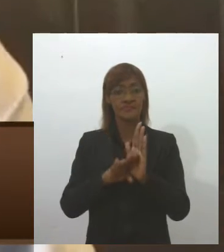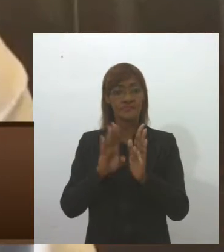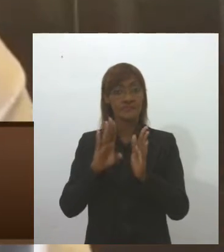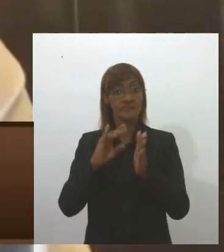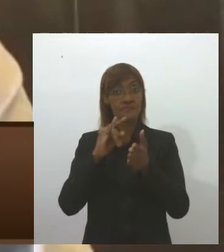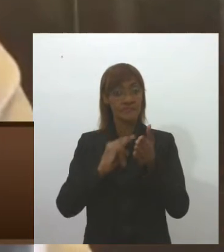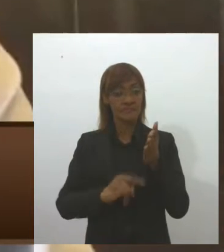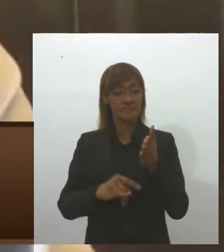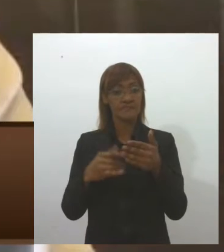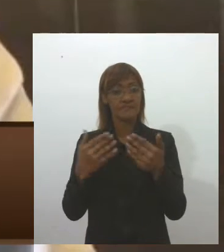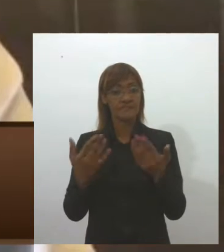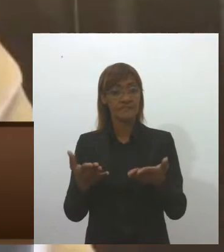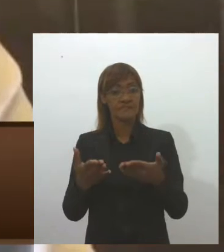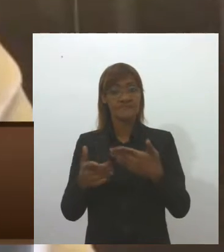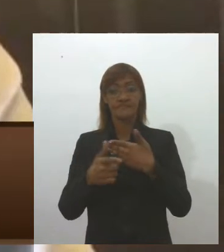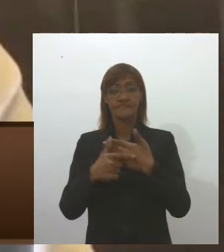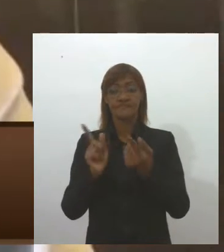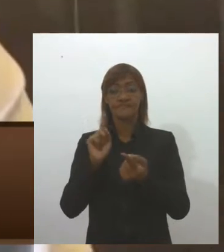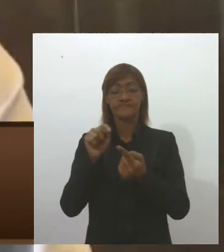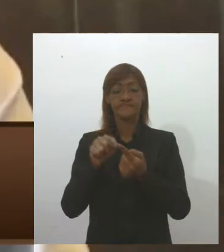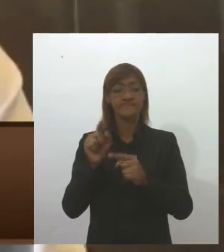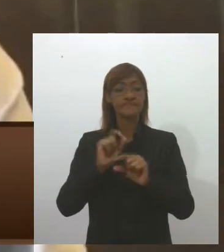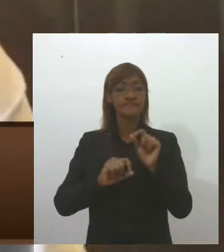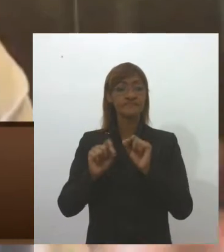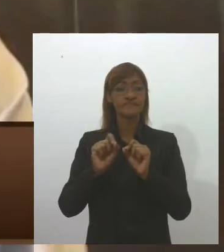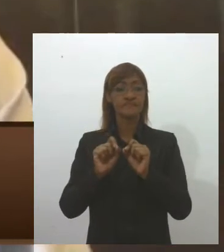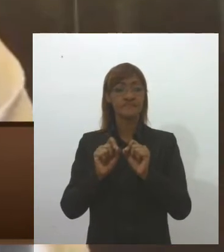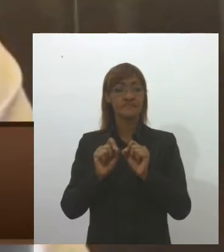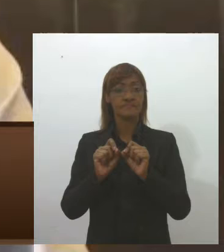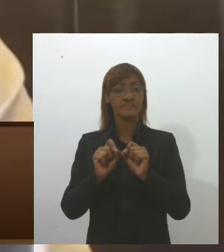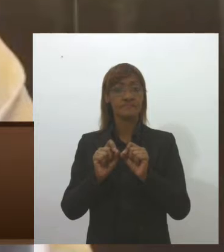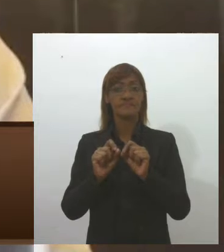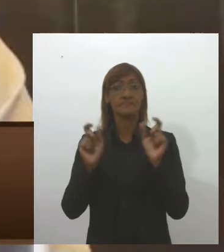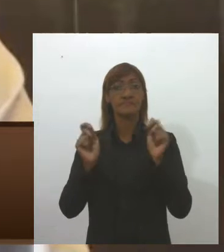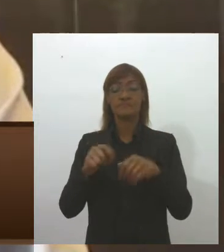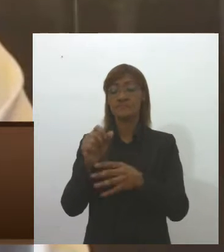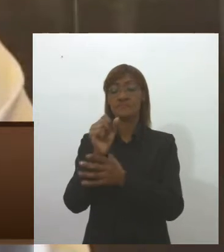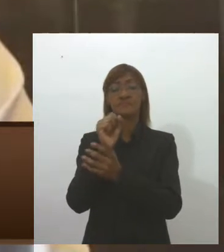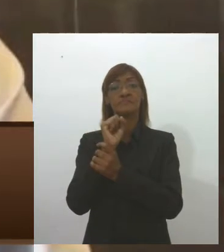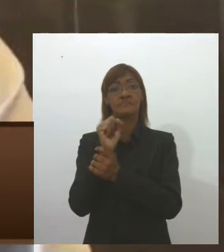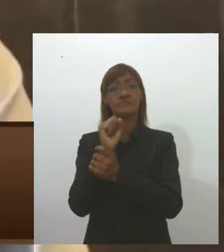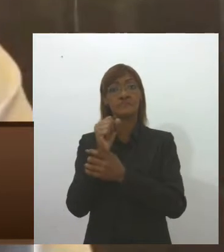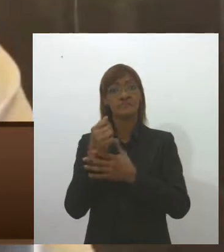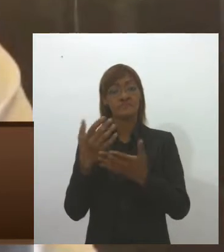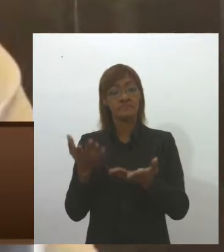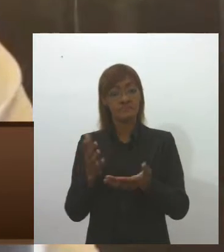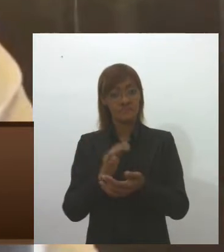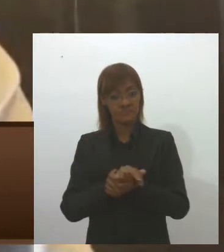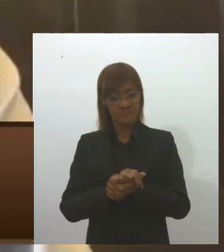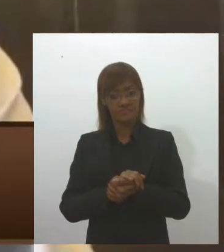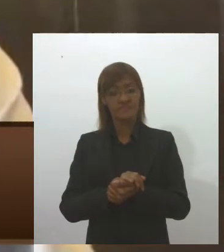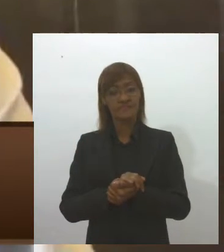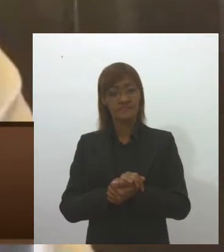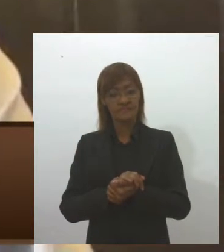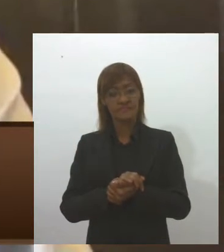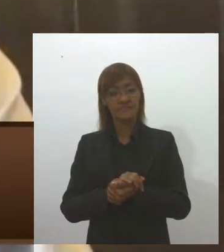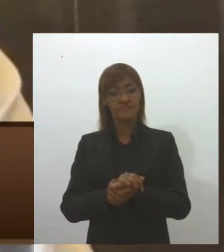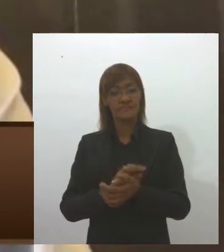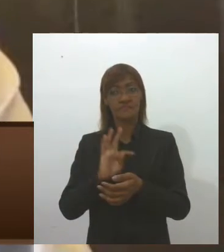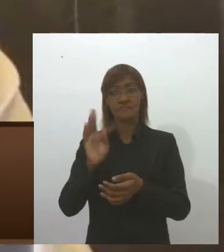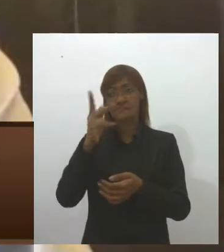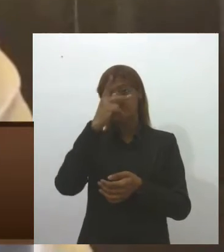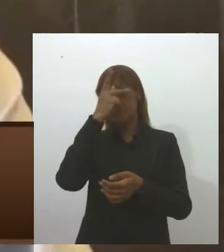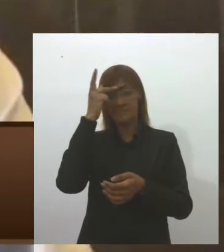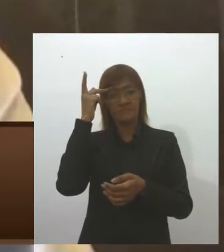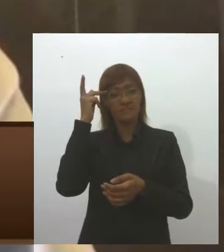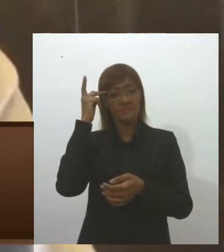a função e o objetivo dos protocolos sanitários era trazer uma segurança para a pessoa, uma segurança sanitária, para a pessoa, quando fosse se